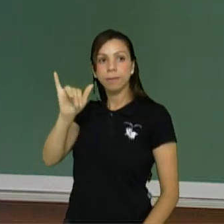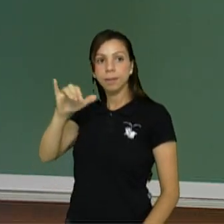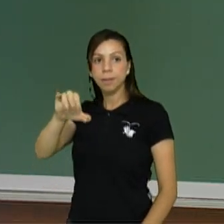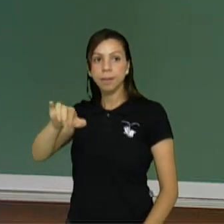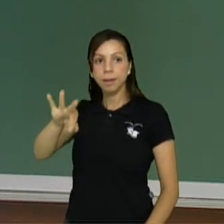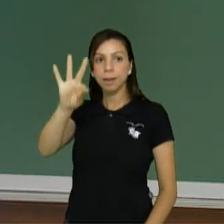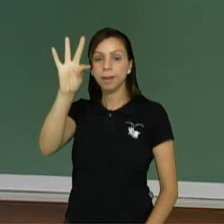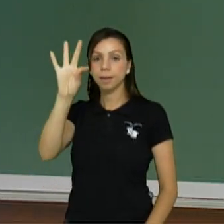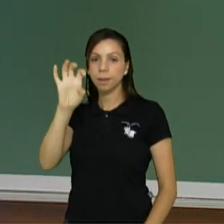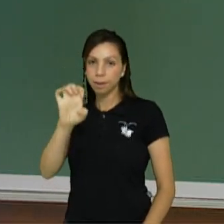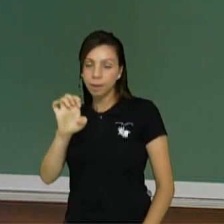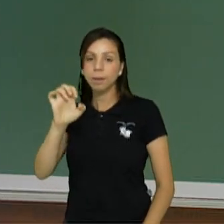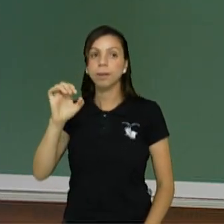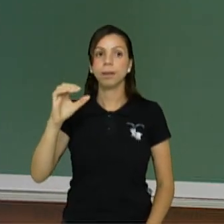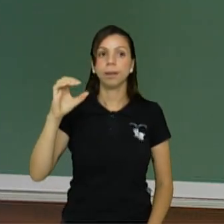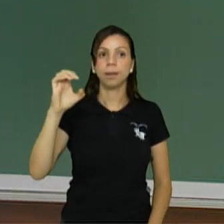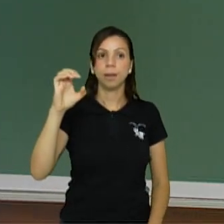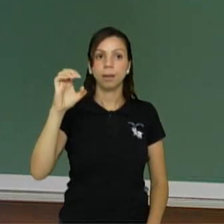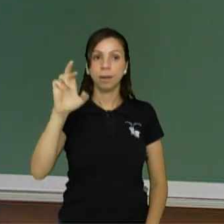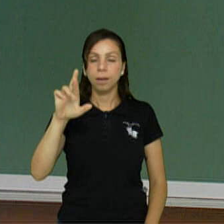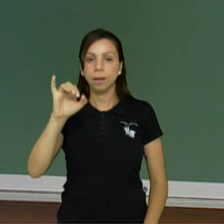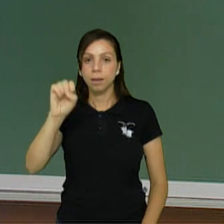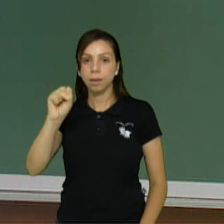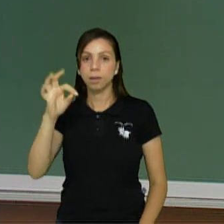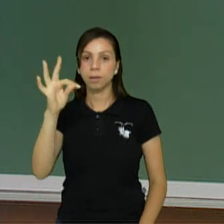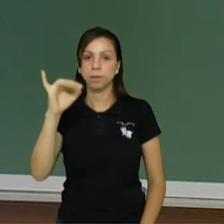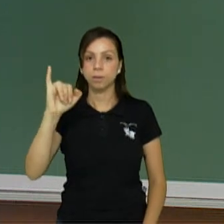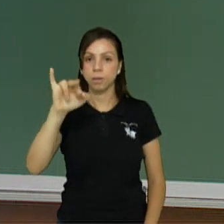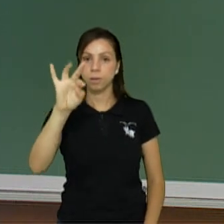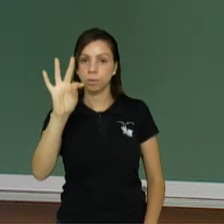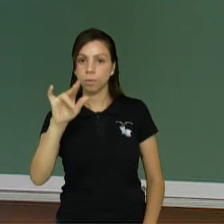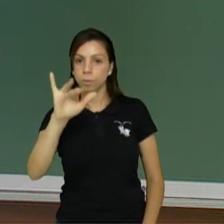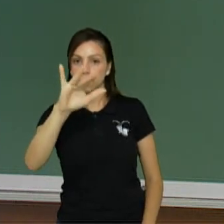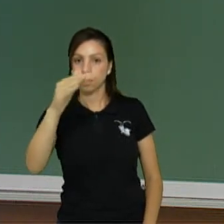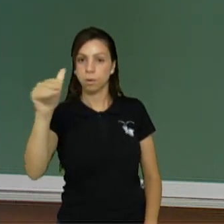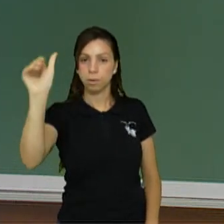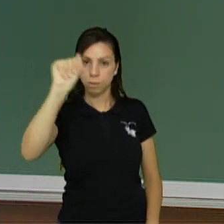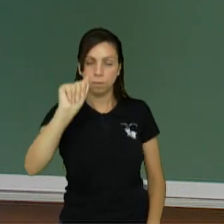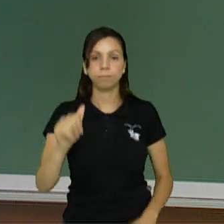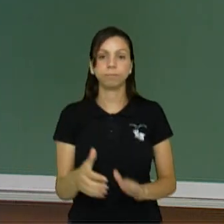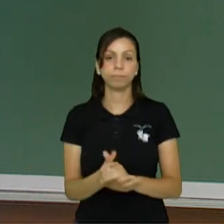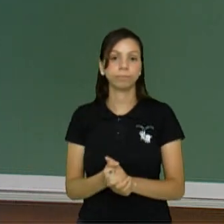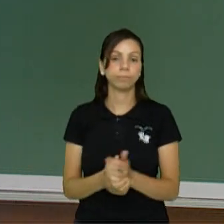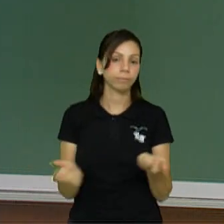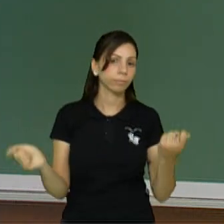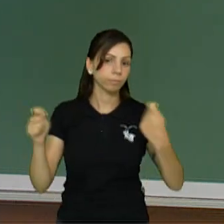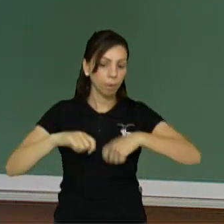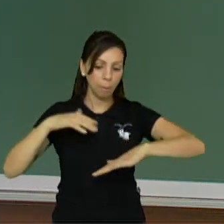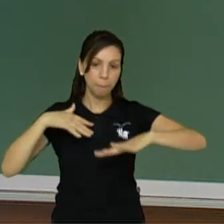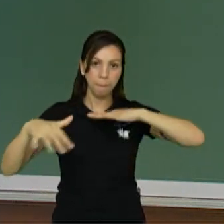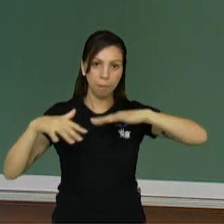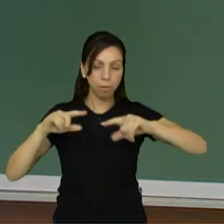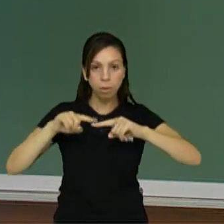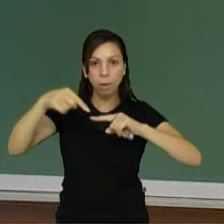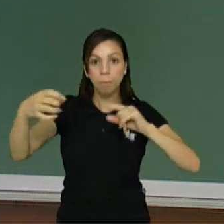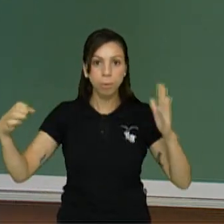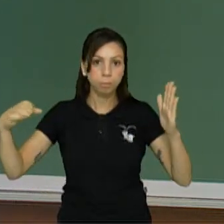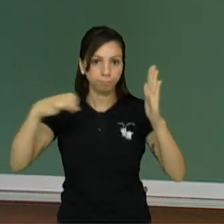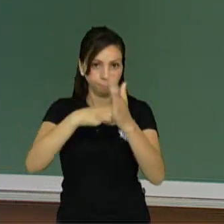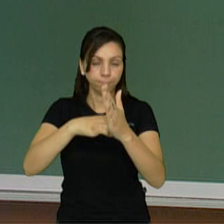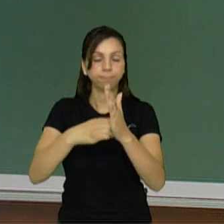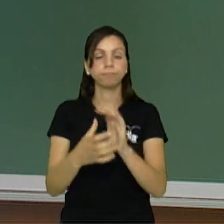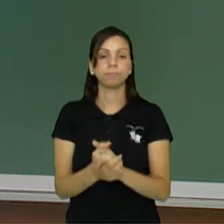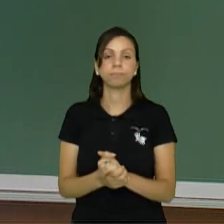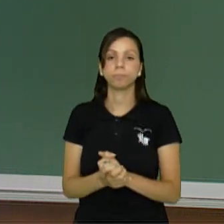restituição, que você pode pensar na capacidade em que o sistema tem de restituir o movimento após a colisão.